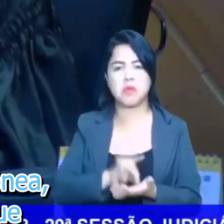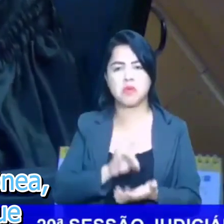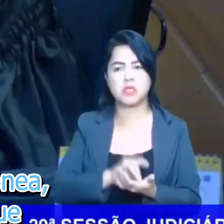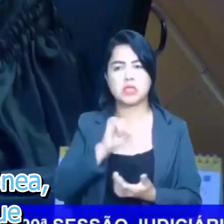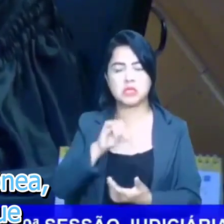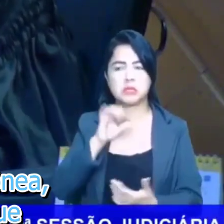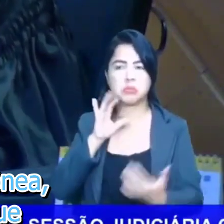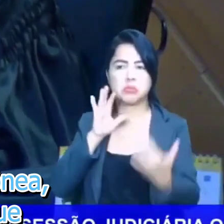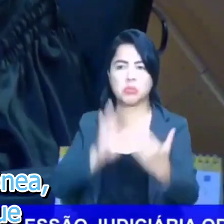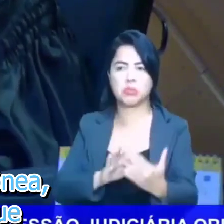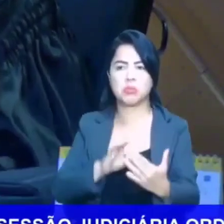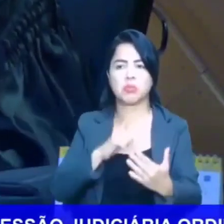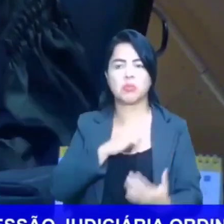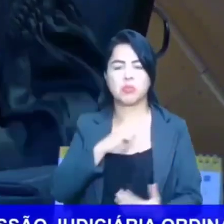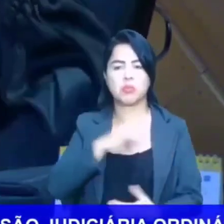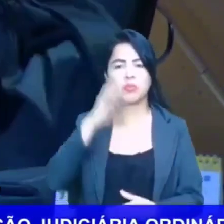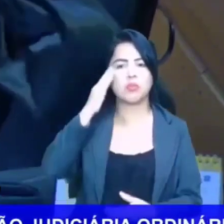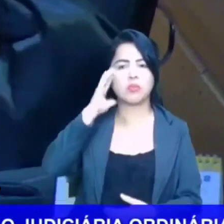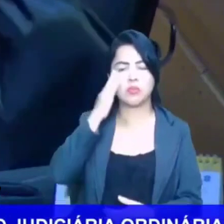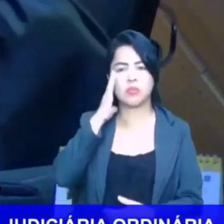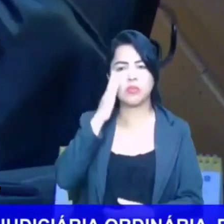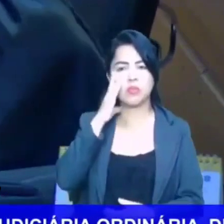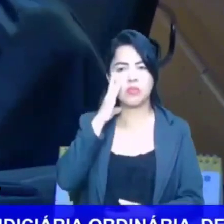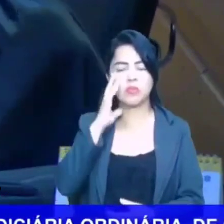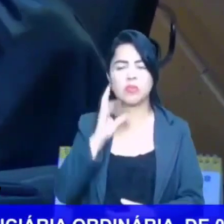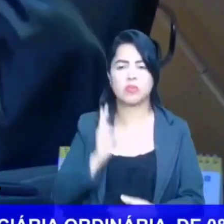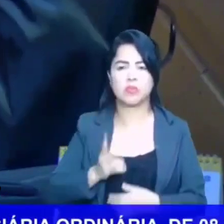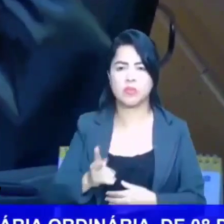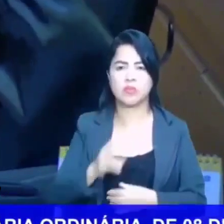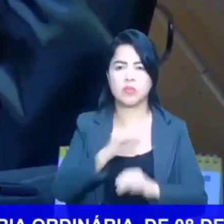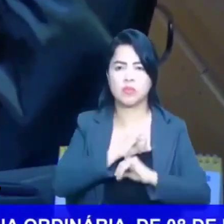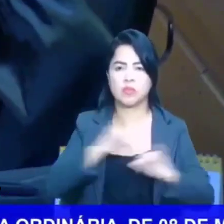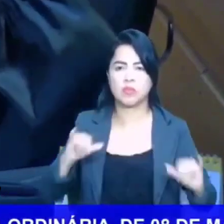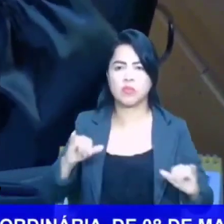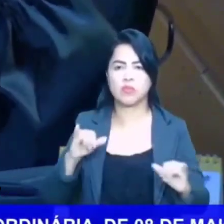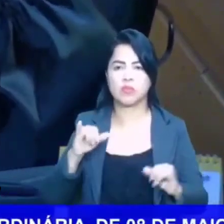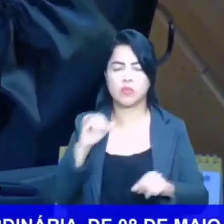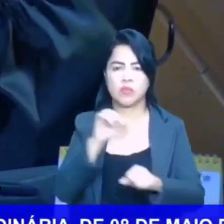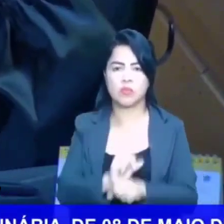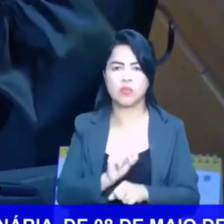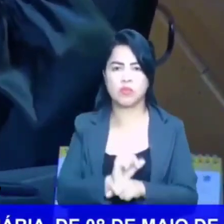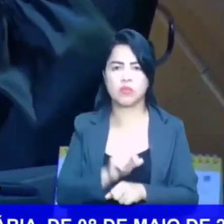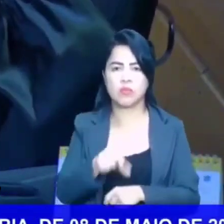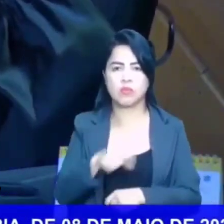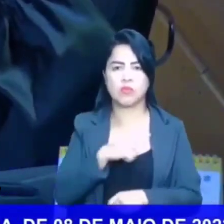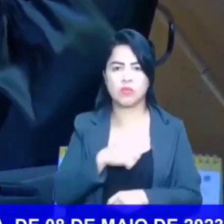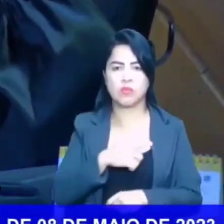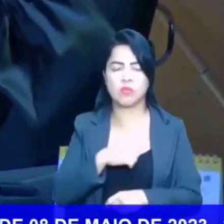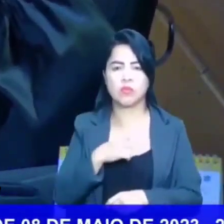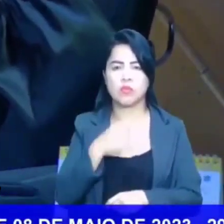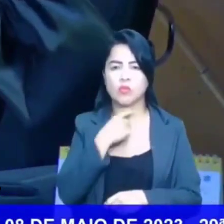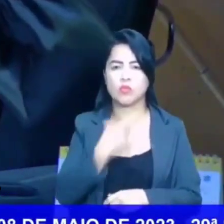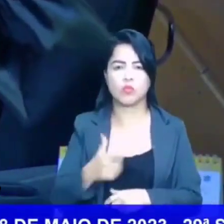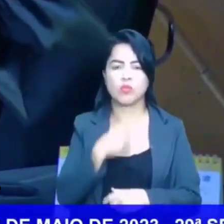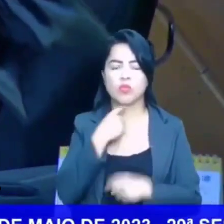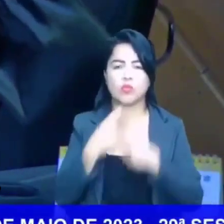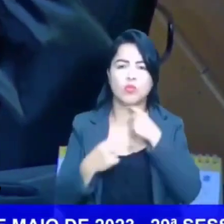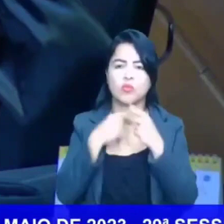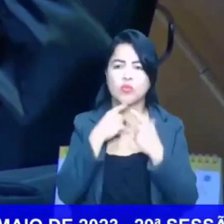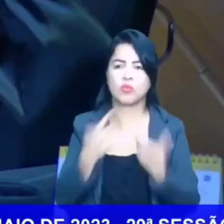alguma situação que ela entendesse pertinente declarar sua suspeição, ela iria fazer, não há dúvida quanto a